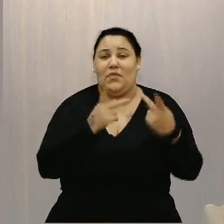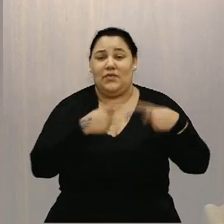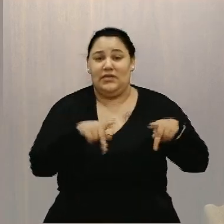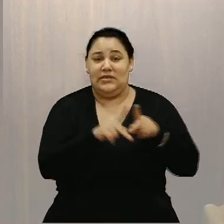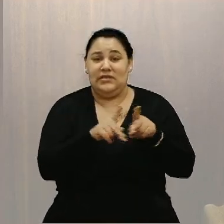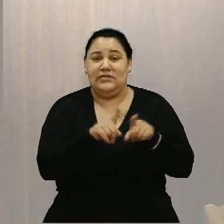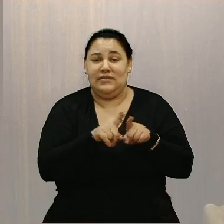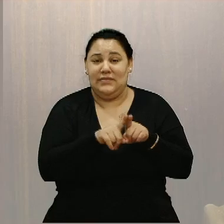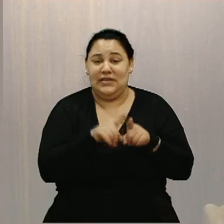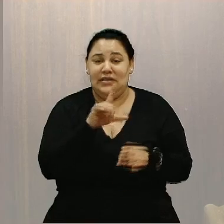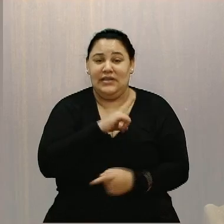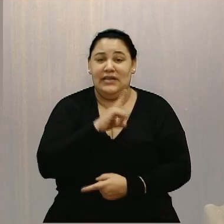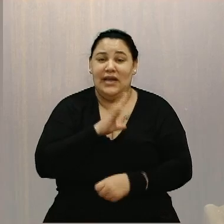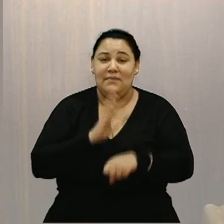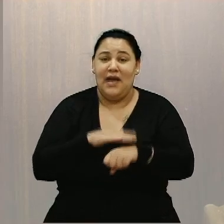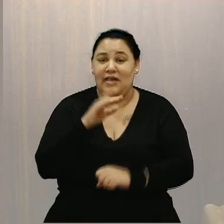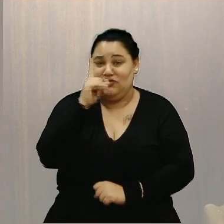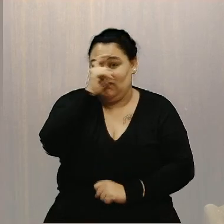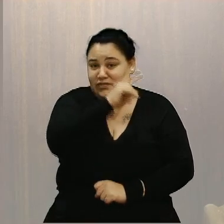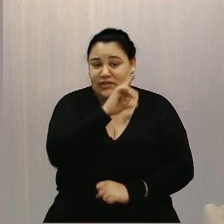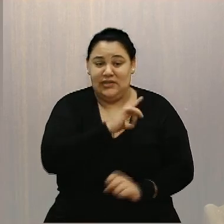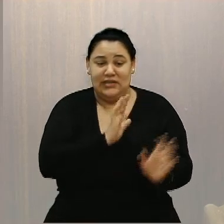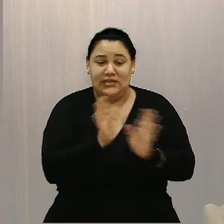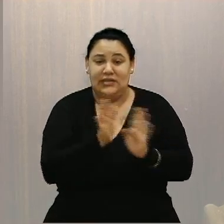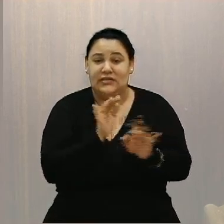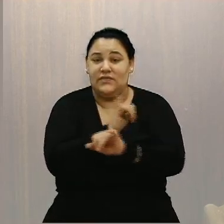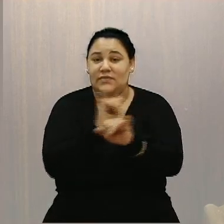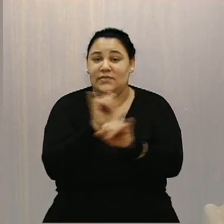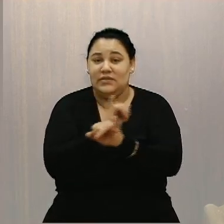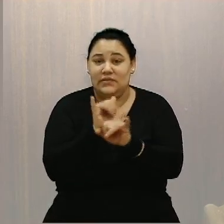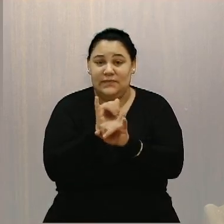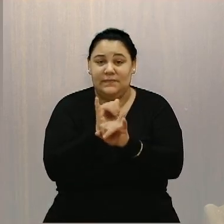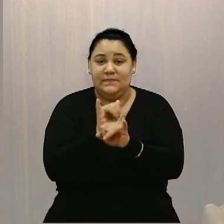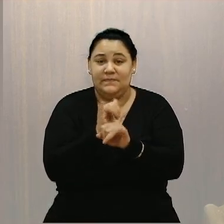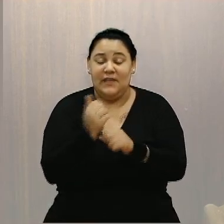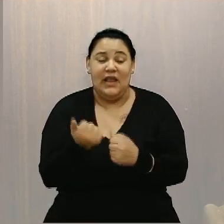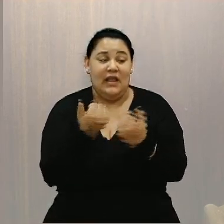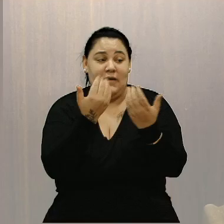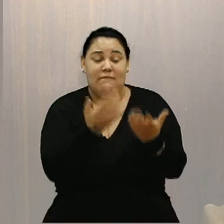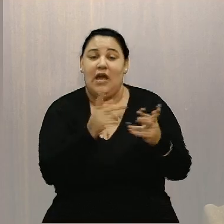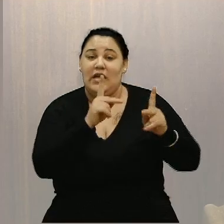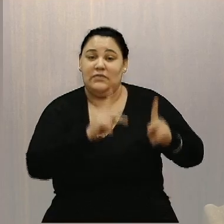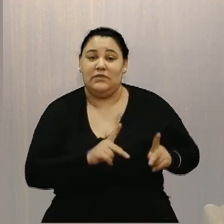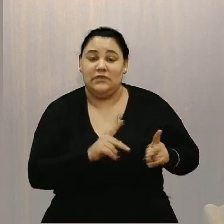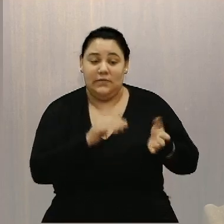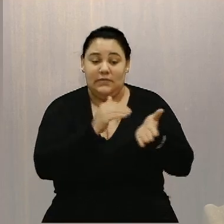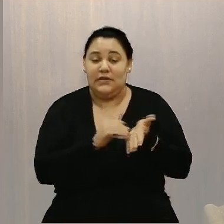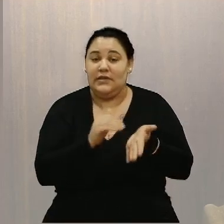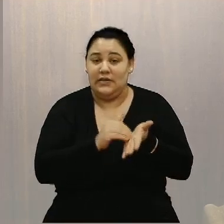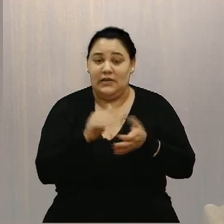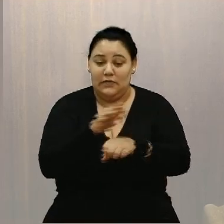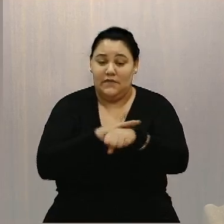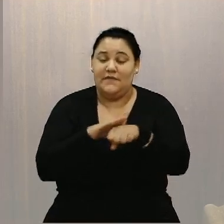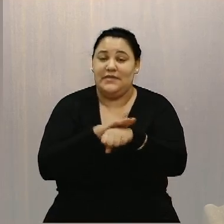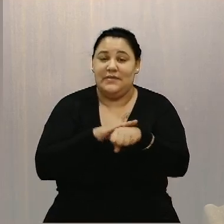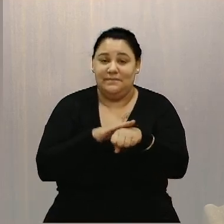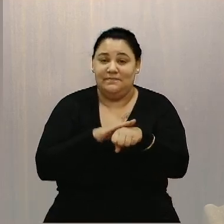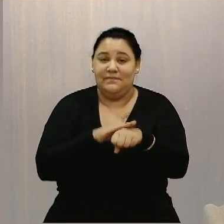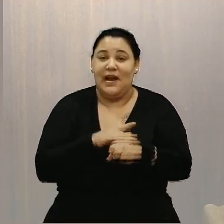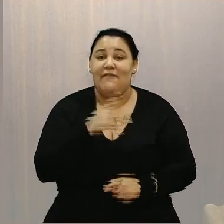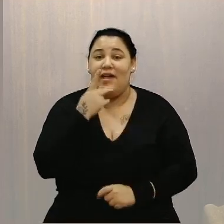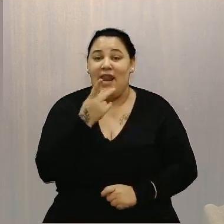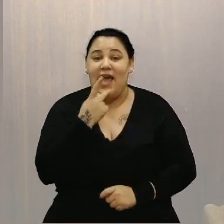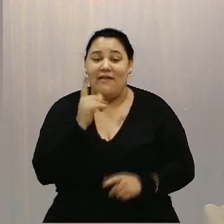mais dificuldade a ter acesso à informação. Levar as pessoas para os secretários conversar, para eles falar que vão fazer